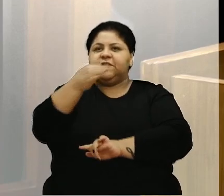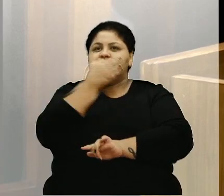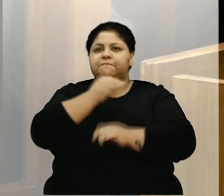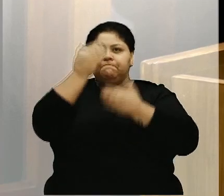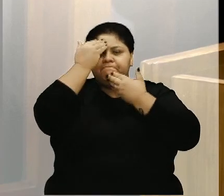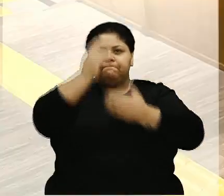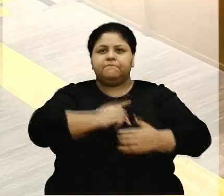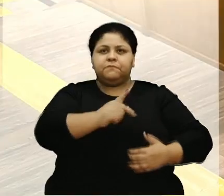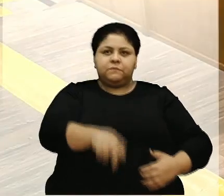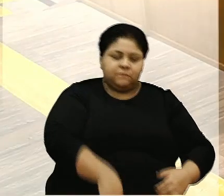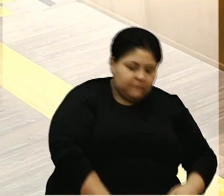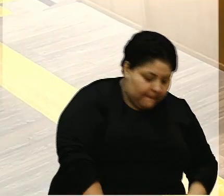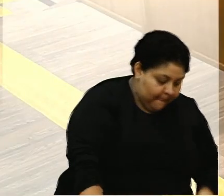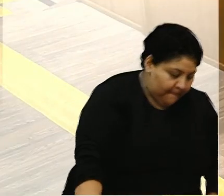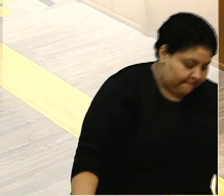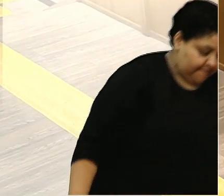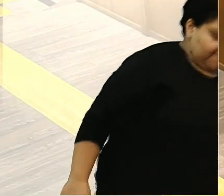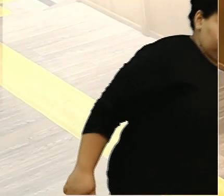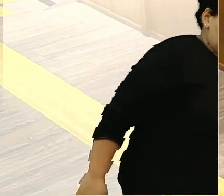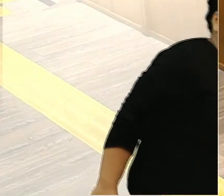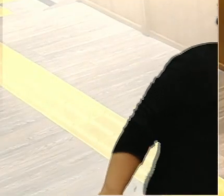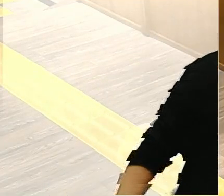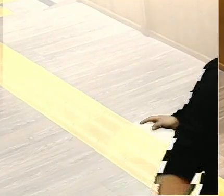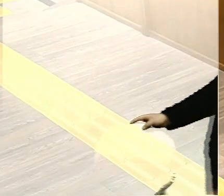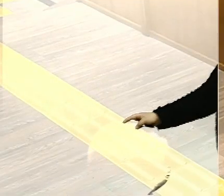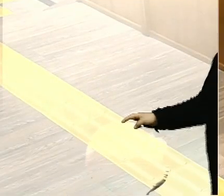Obrigado, presidente. Obrigada, vereador. Com a palavra,